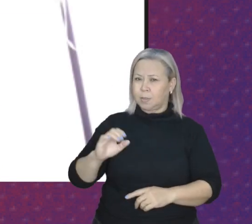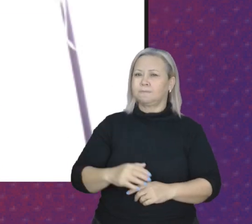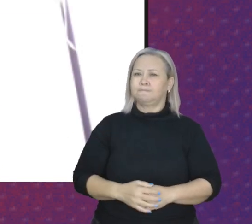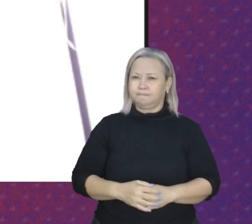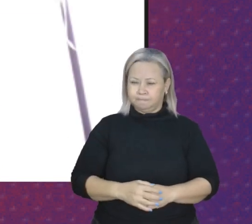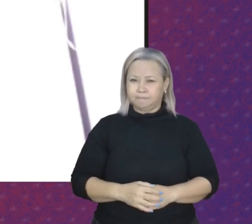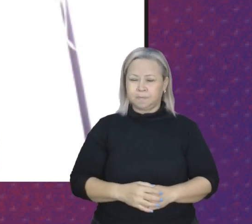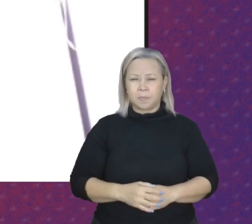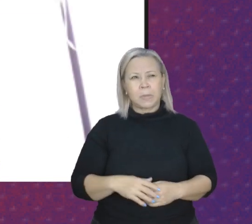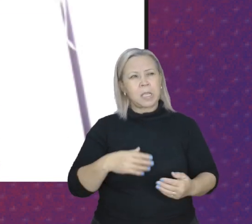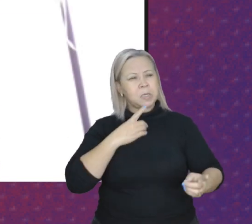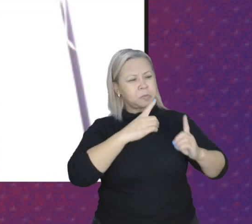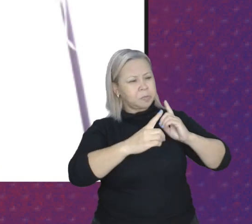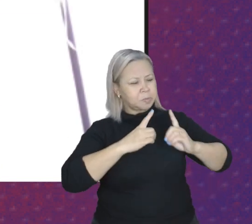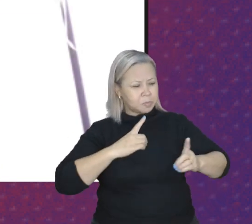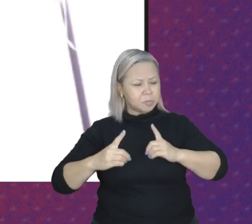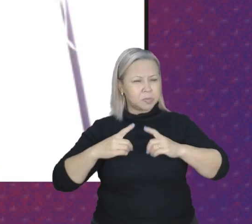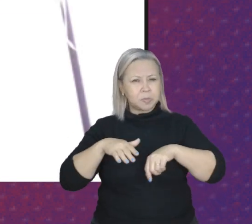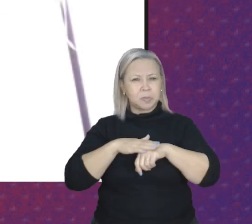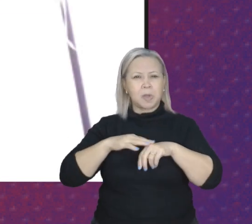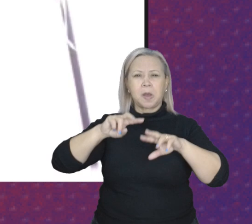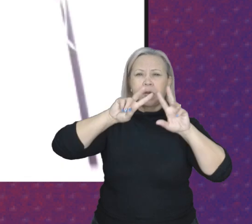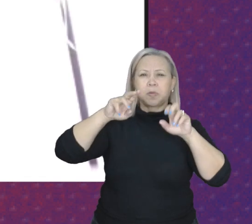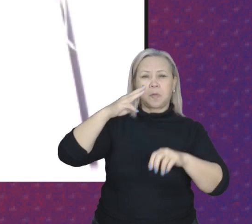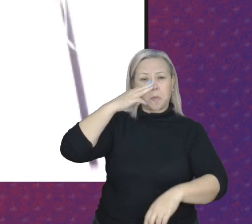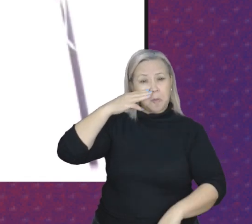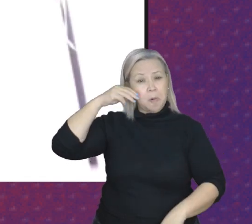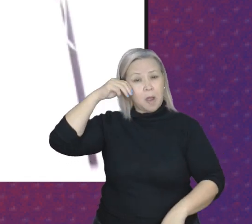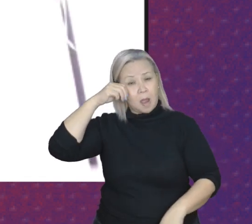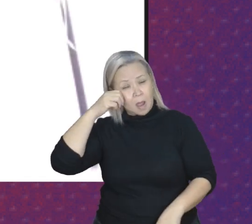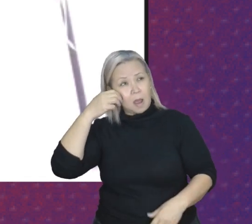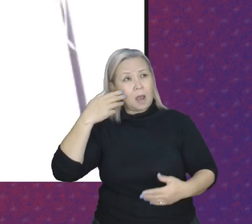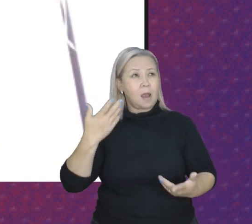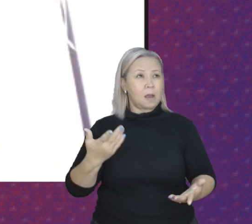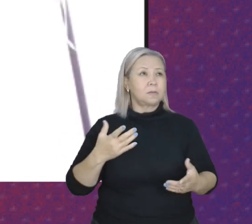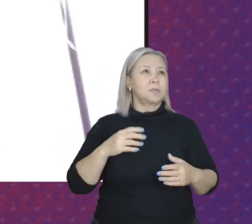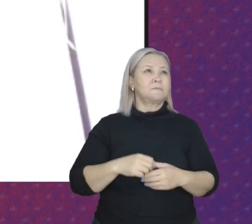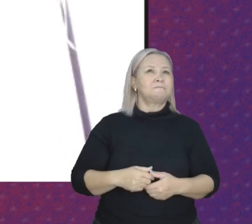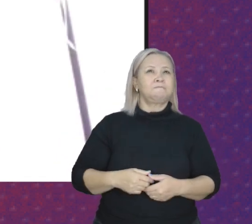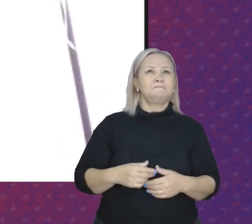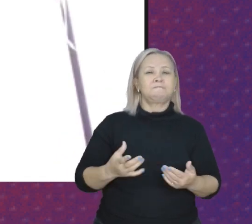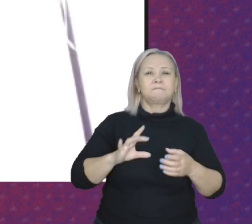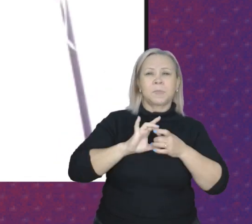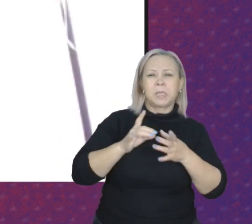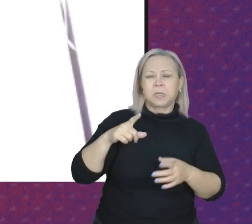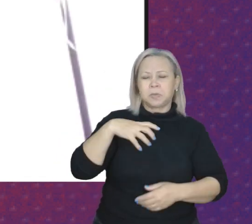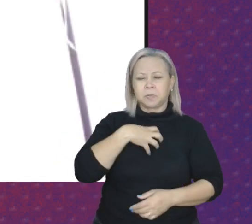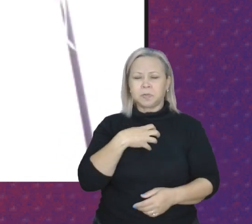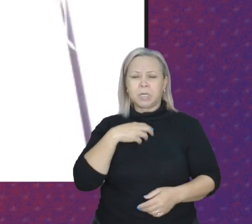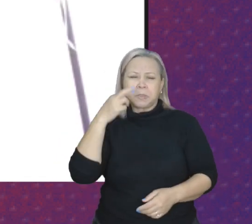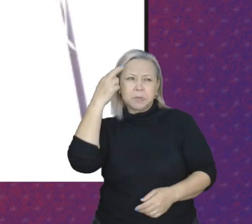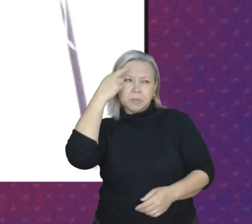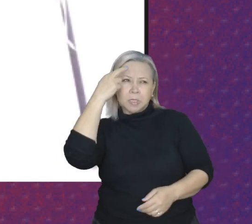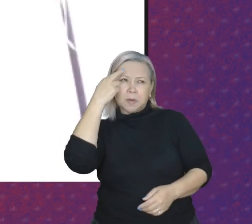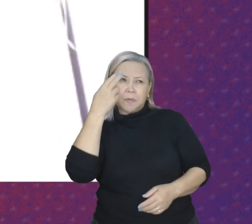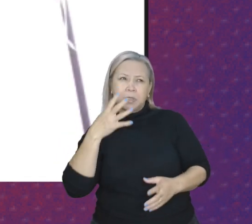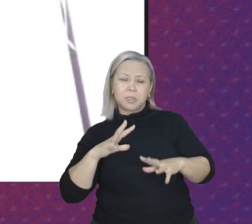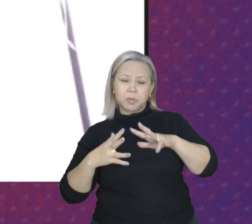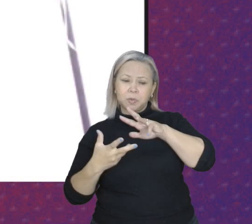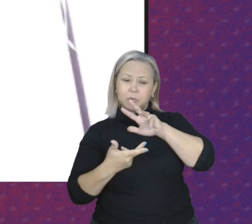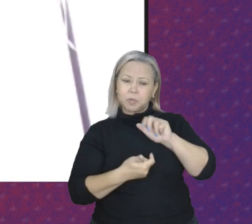Marx, a gente tinha outras leituras e outras formas de pensar o mundo que nos